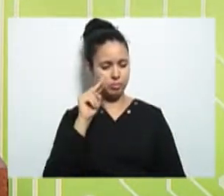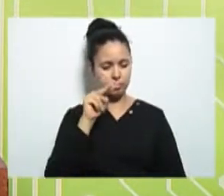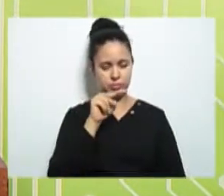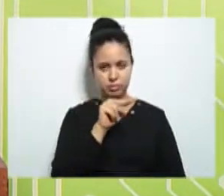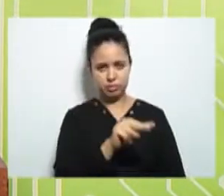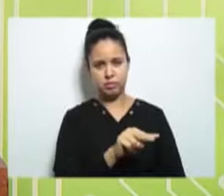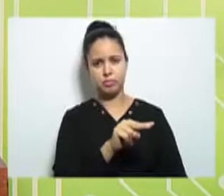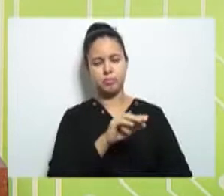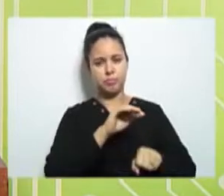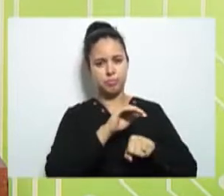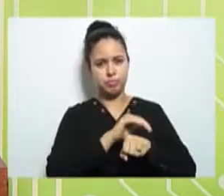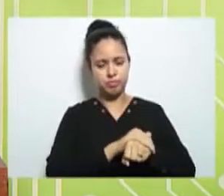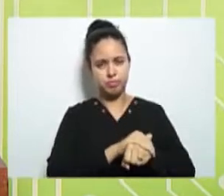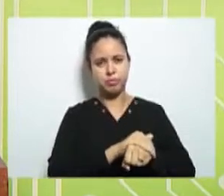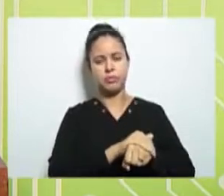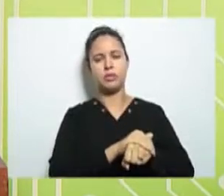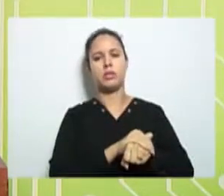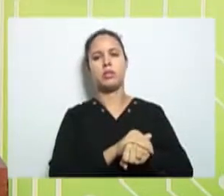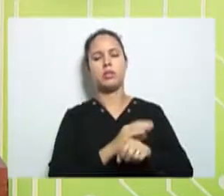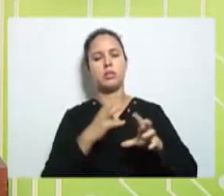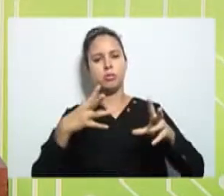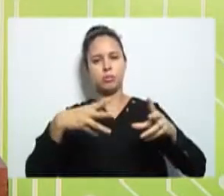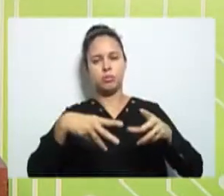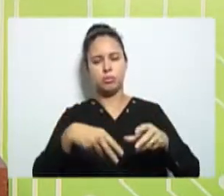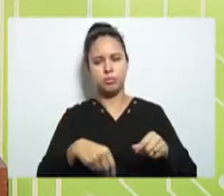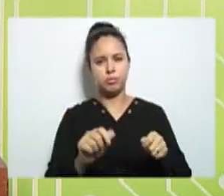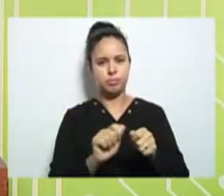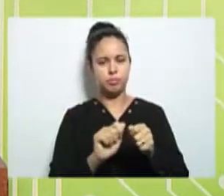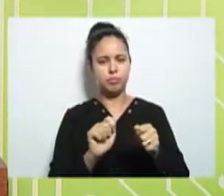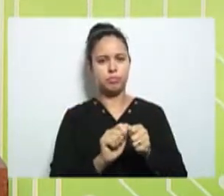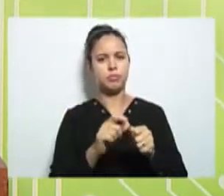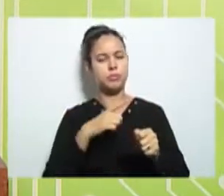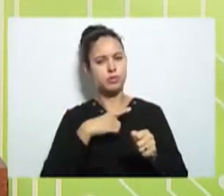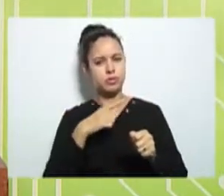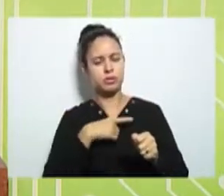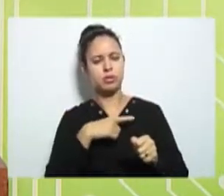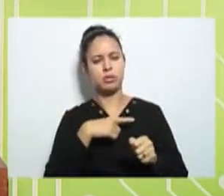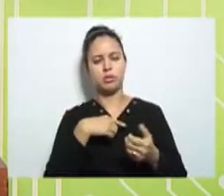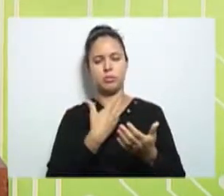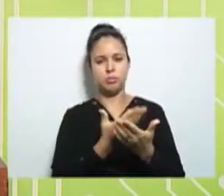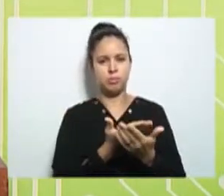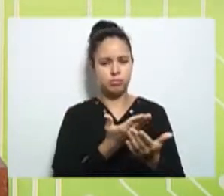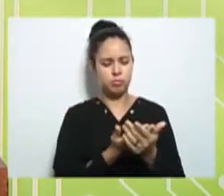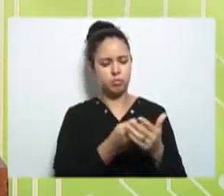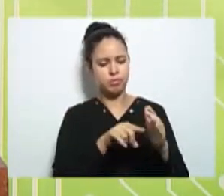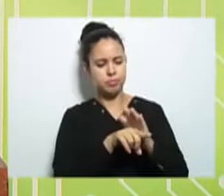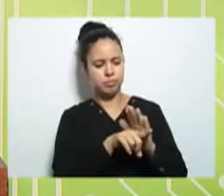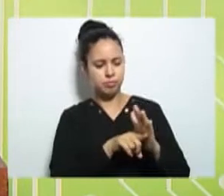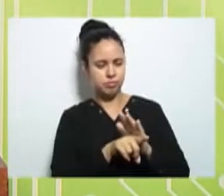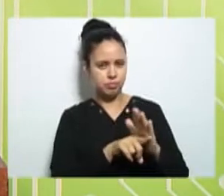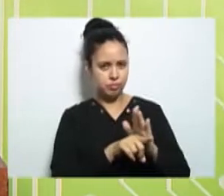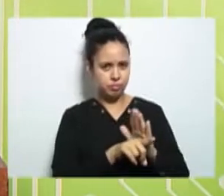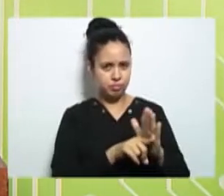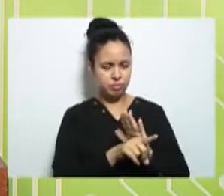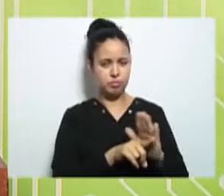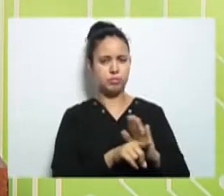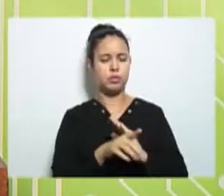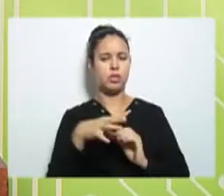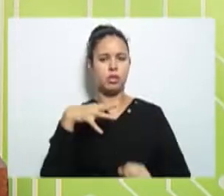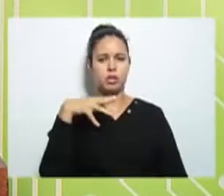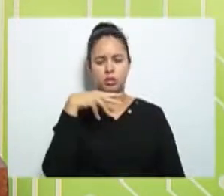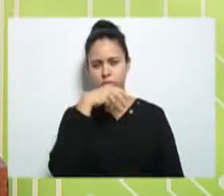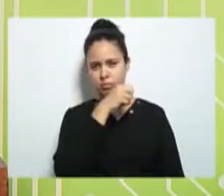realmente eletroeletrônicos, tá? Desenvolvidos com toda uma engenharia, todo um estudo para que pudessem chegar à rapidez